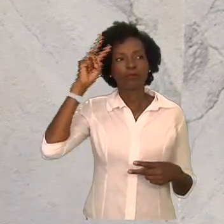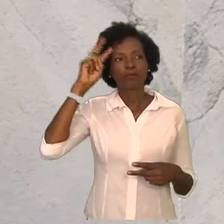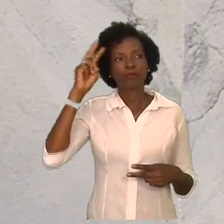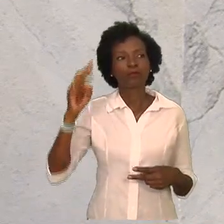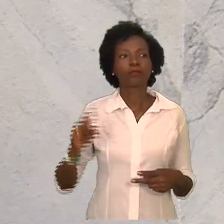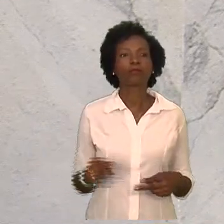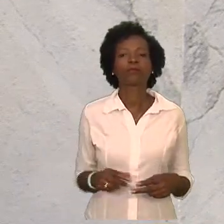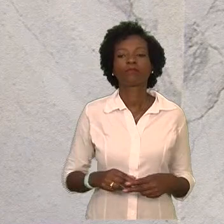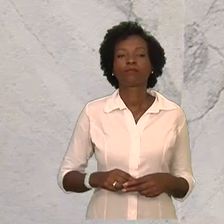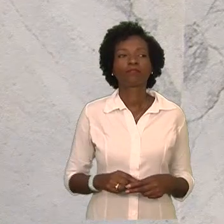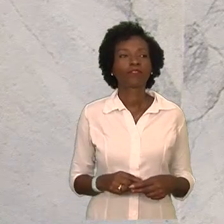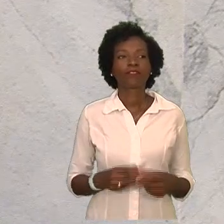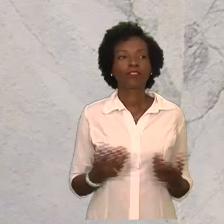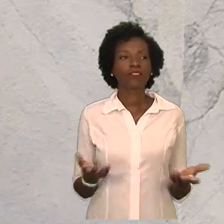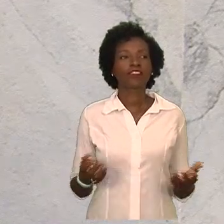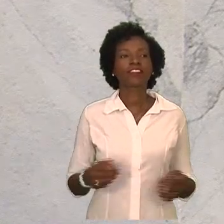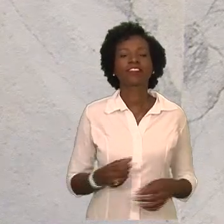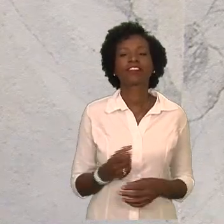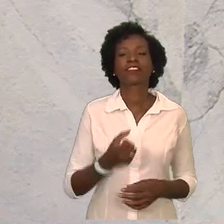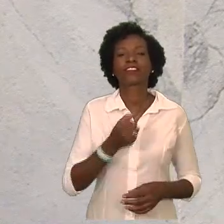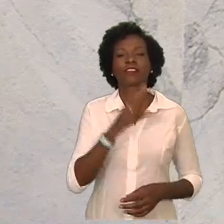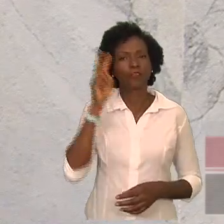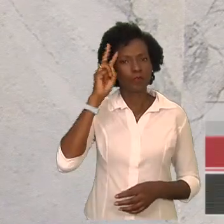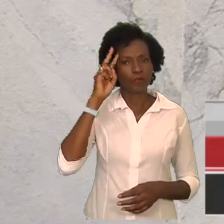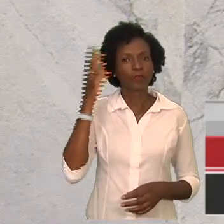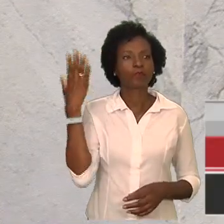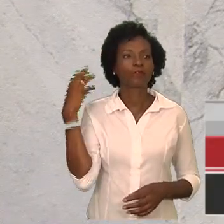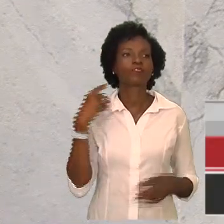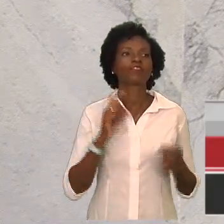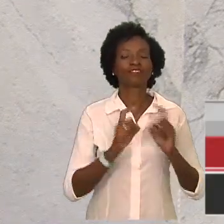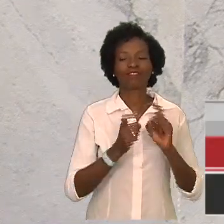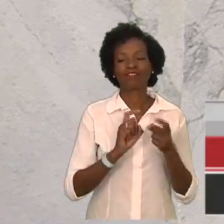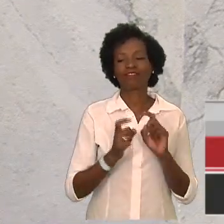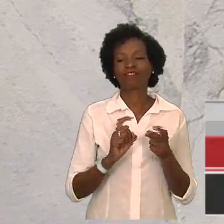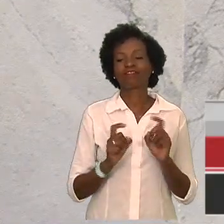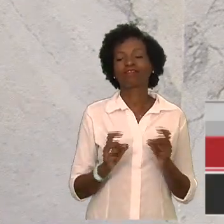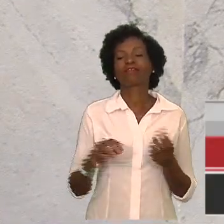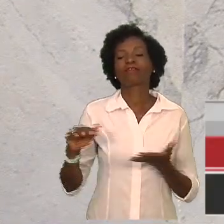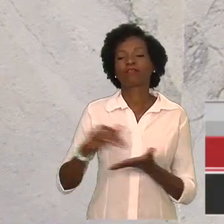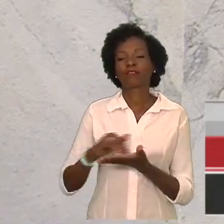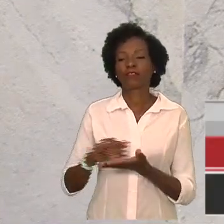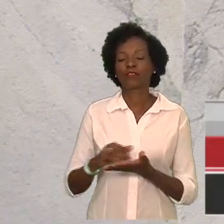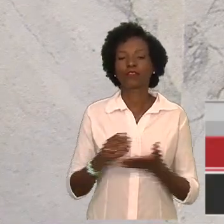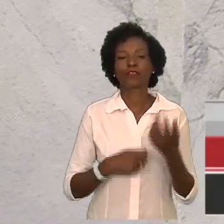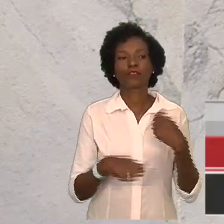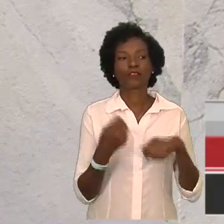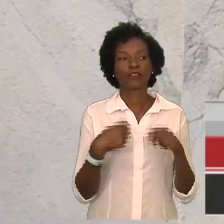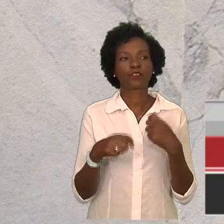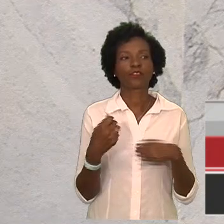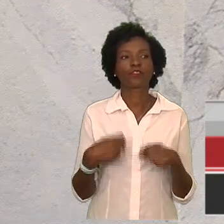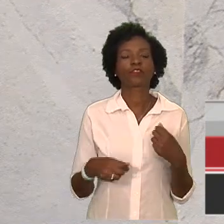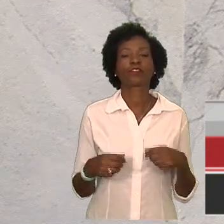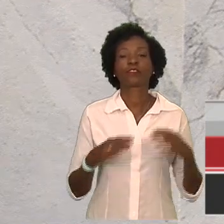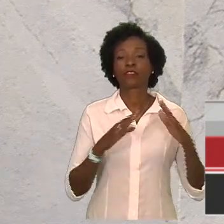a última segunda feira numa reunião na secretaria de administração penitenciária